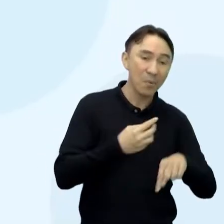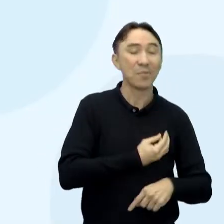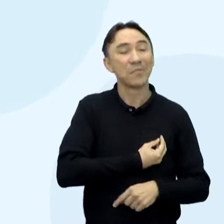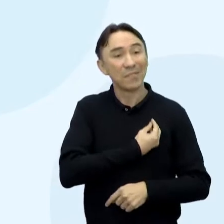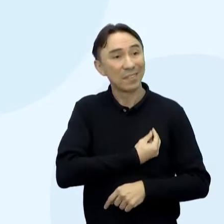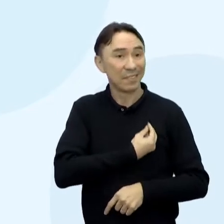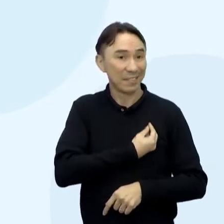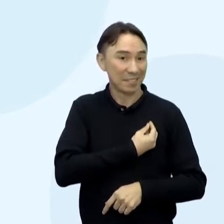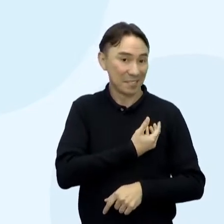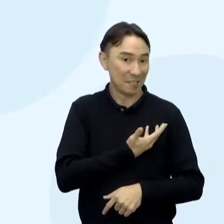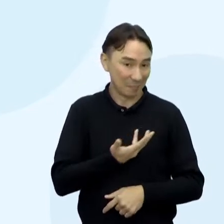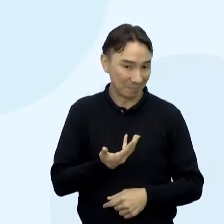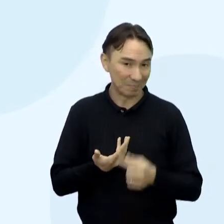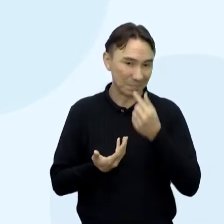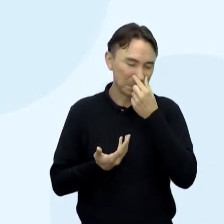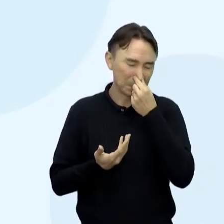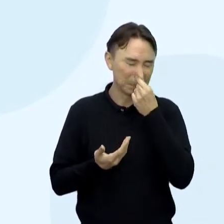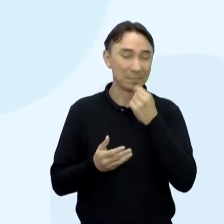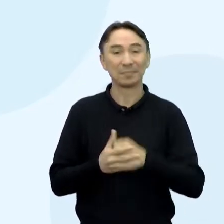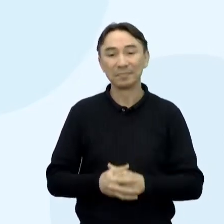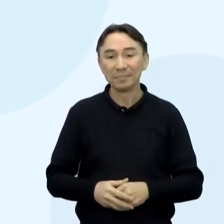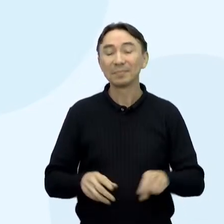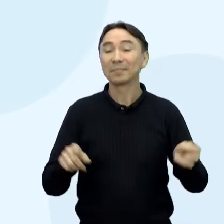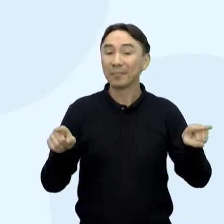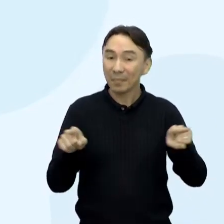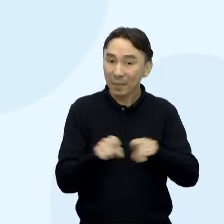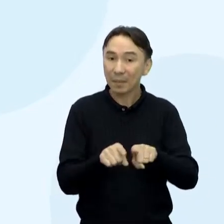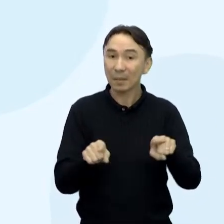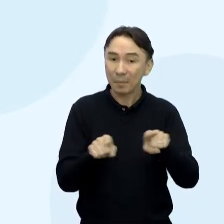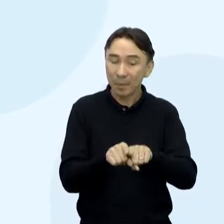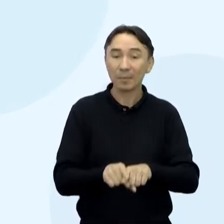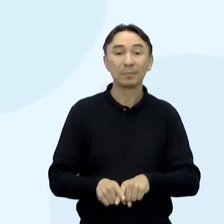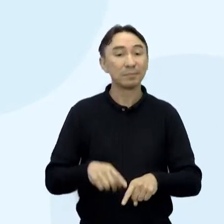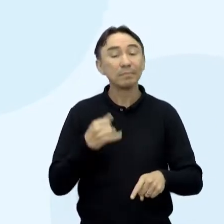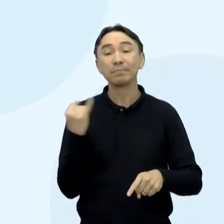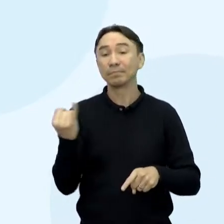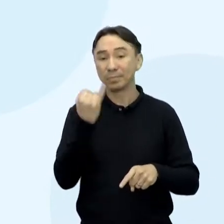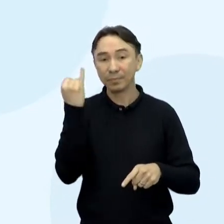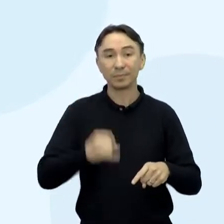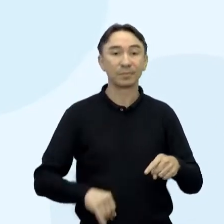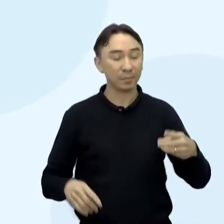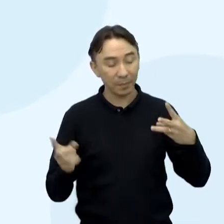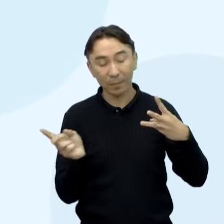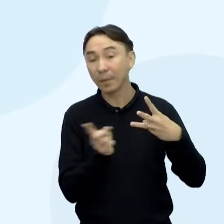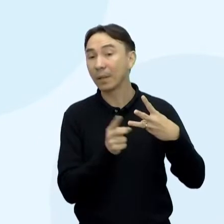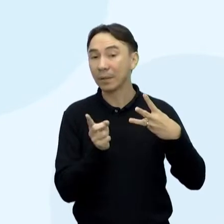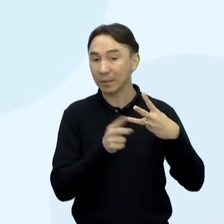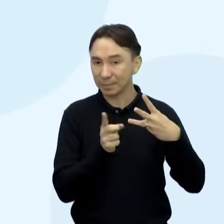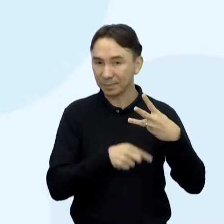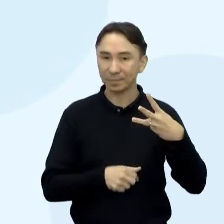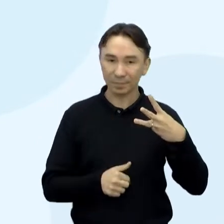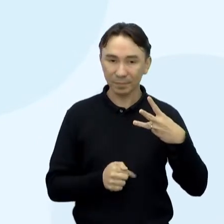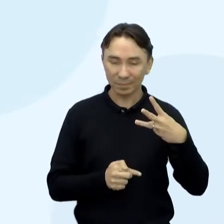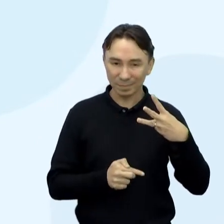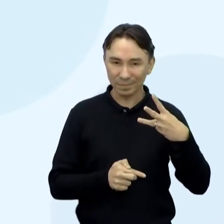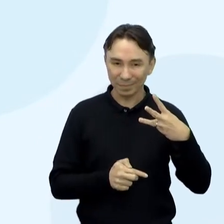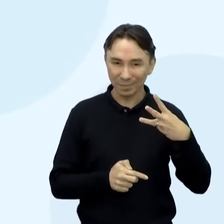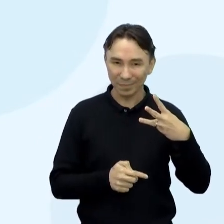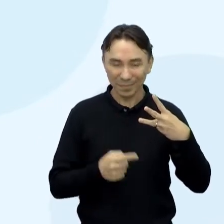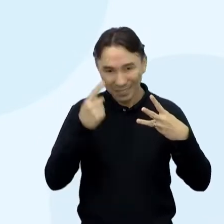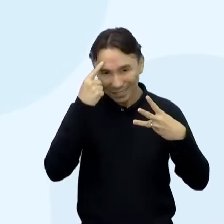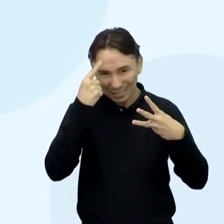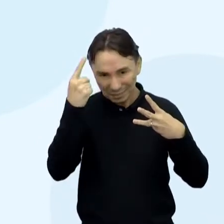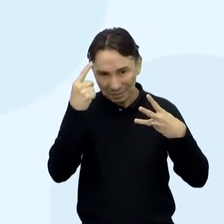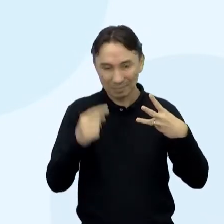vivendo. Isso aqui também é super importante, a questão da coesão social. Reparem que talvez